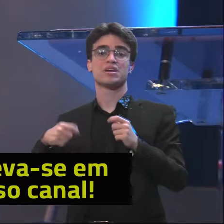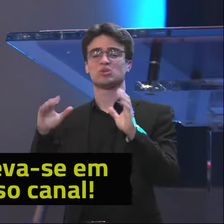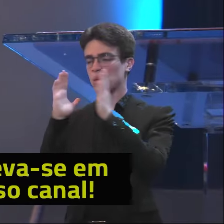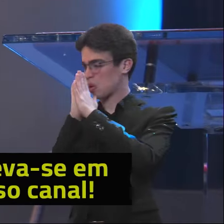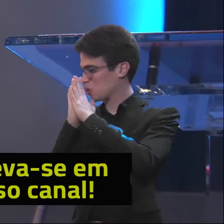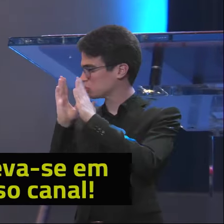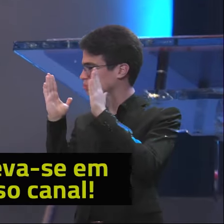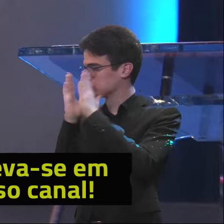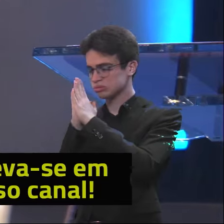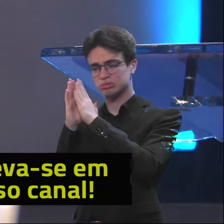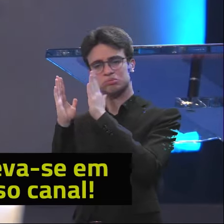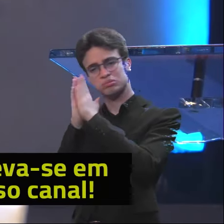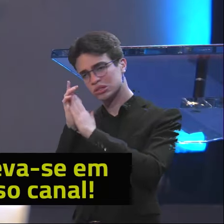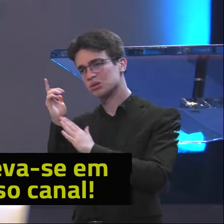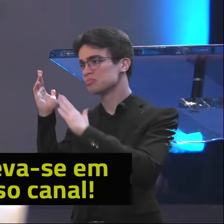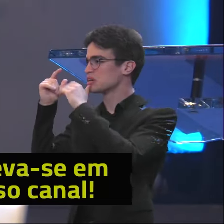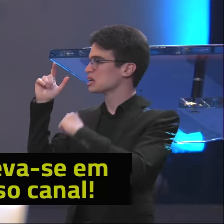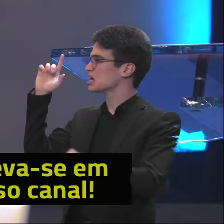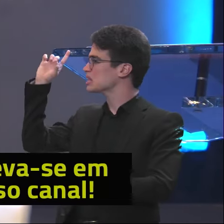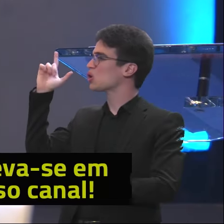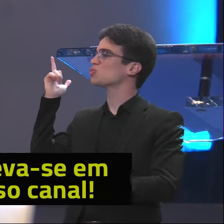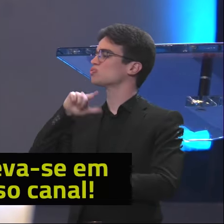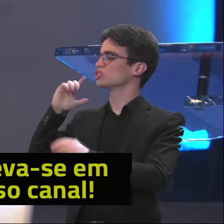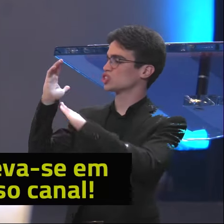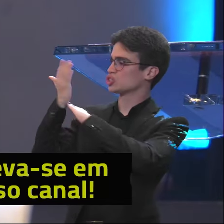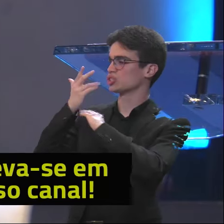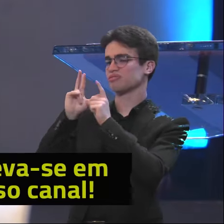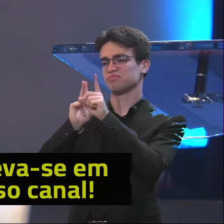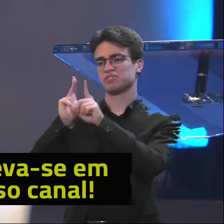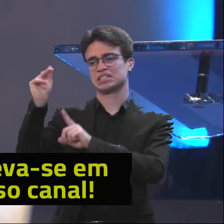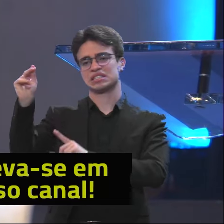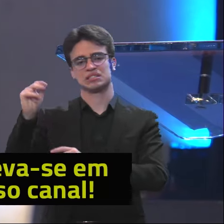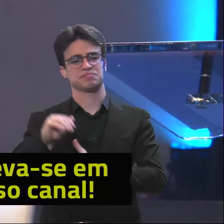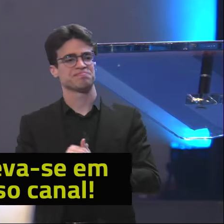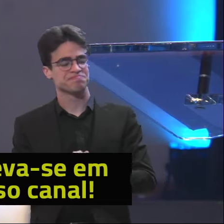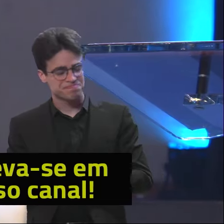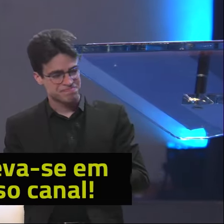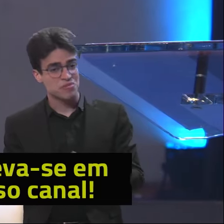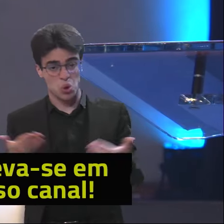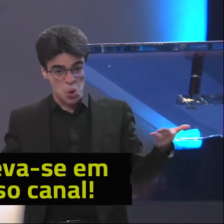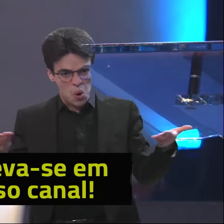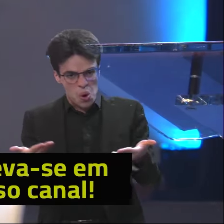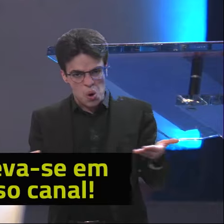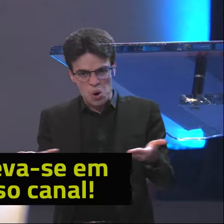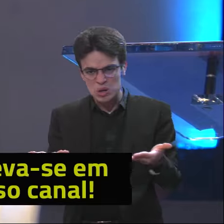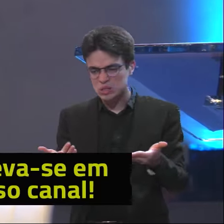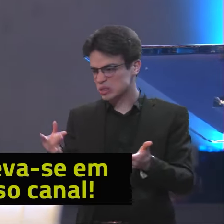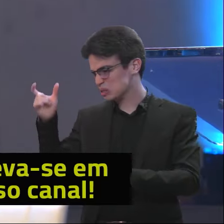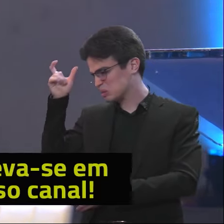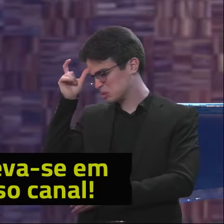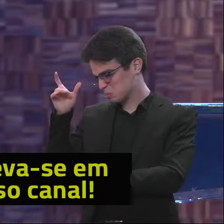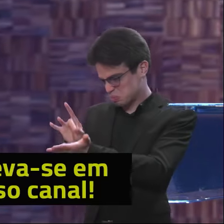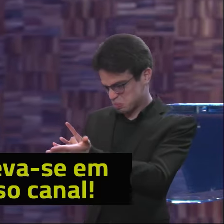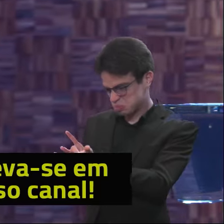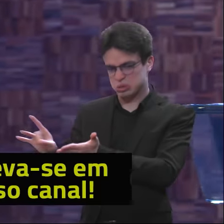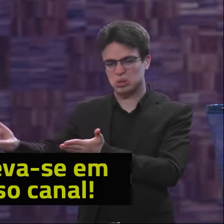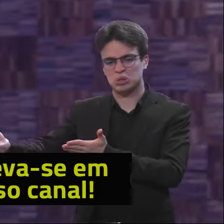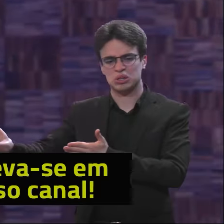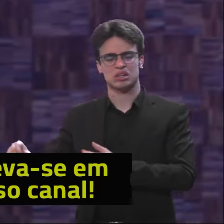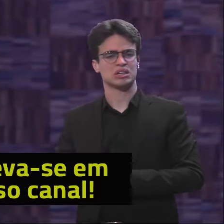Hoje, fortalezas vão cair por terra neste lugar, porque irmãos